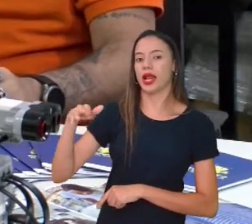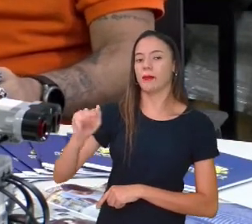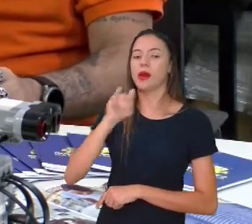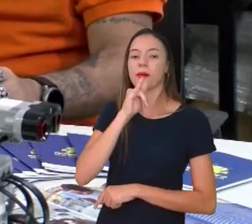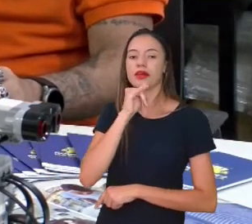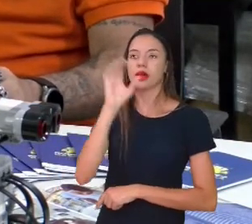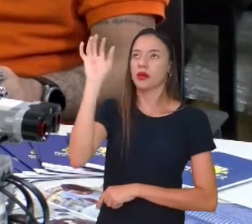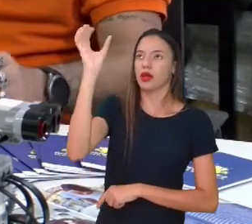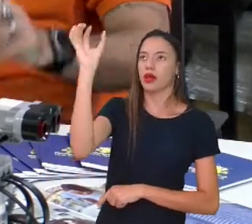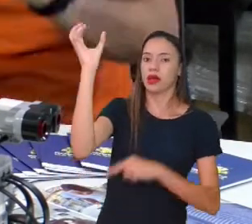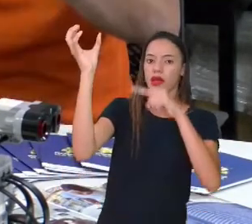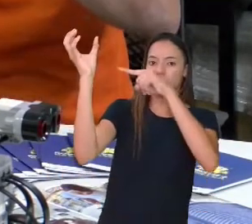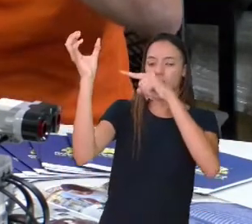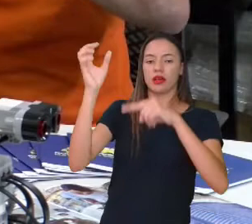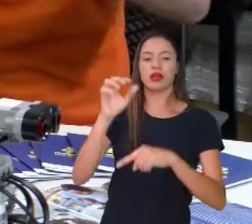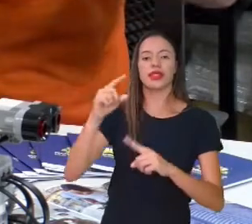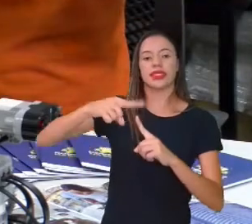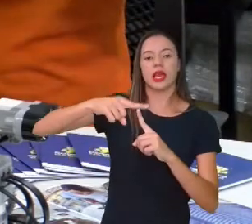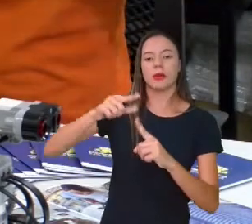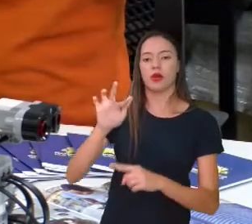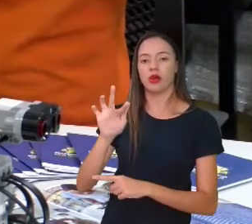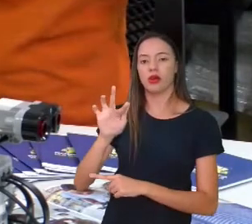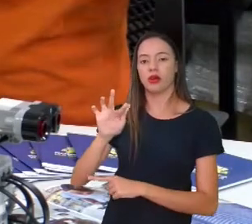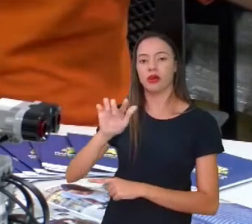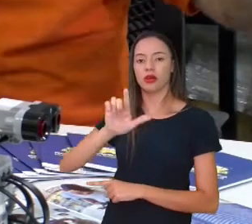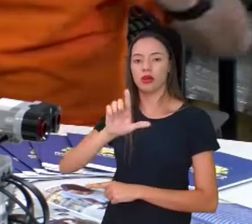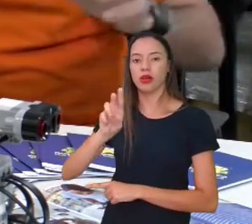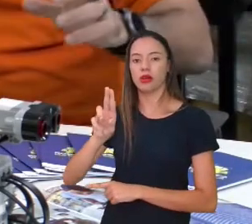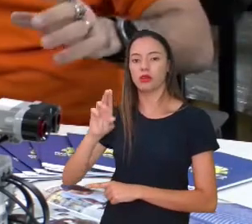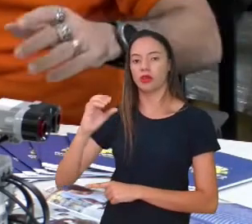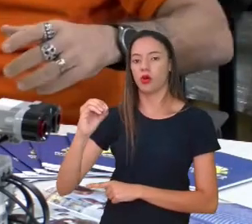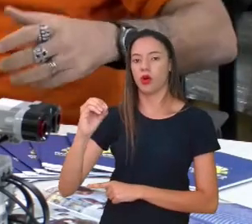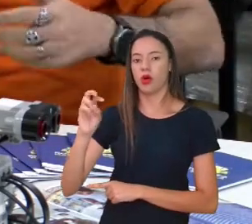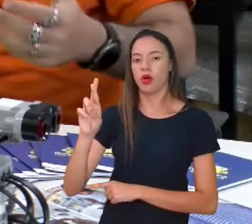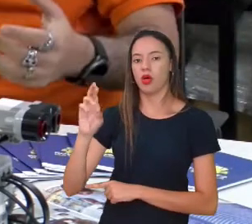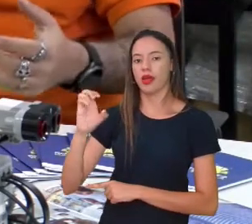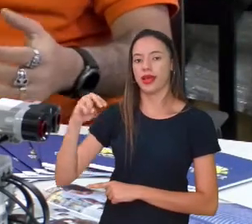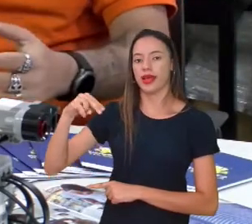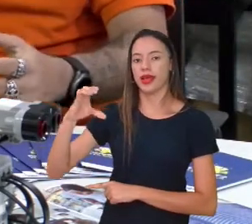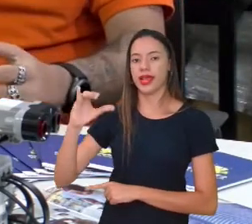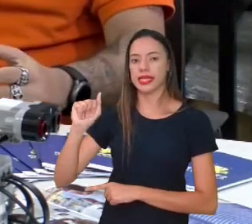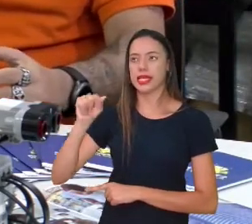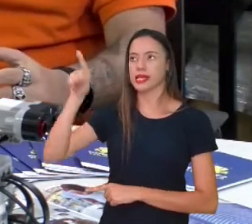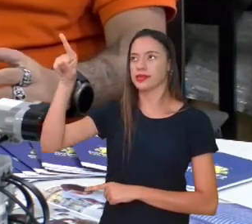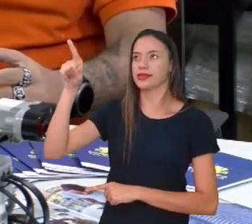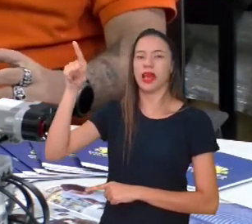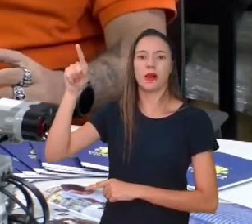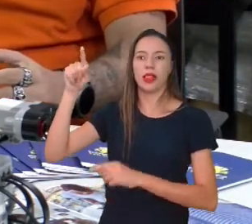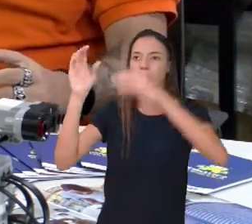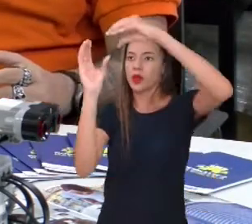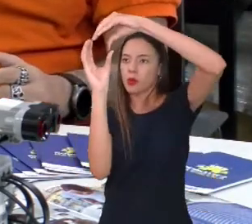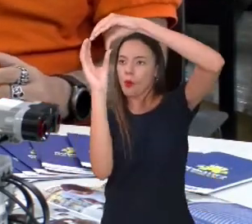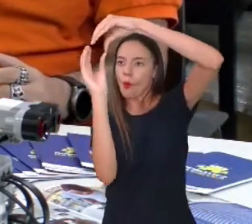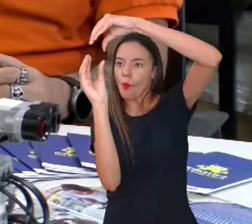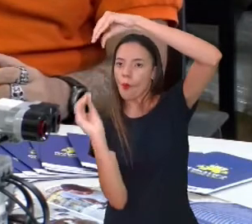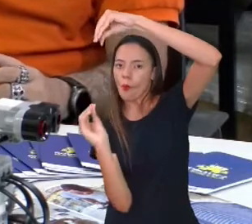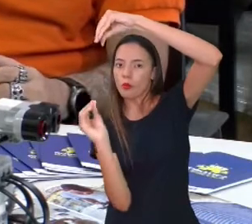chamada fluorescente, aquela bem comprida, quando projetada, ela era para